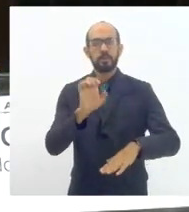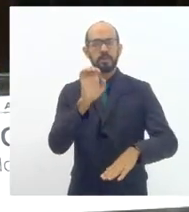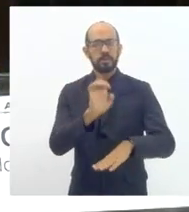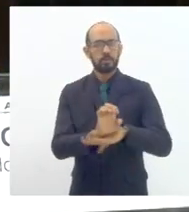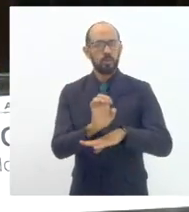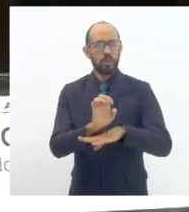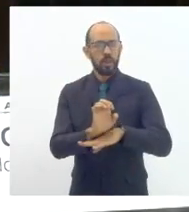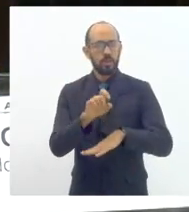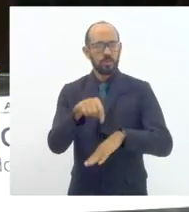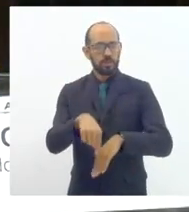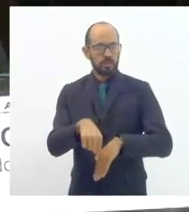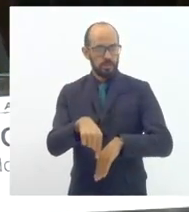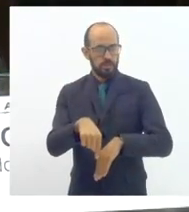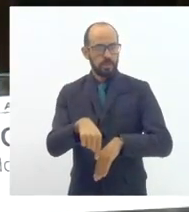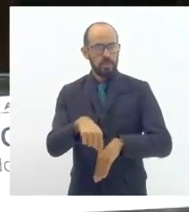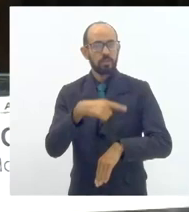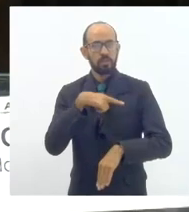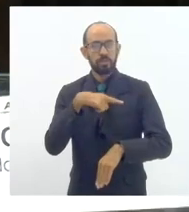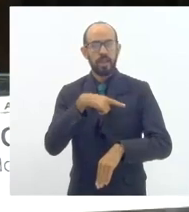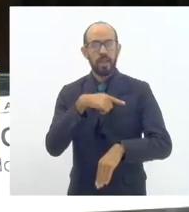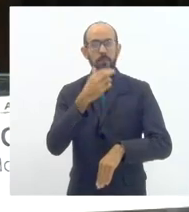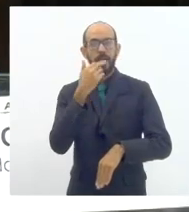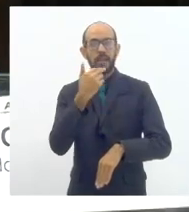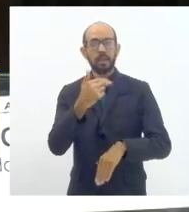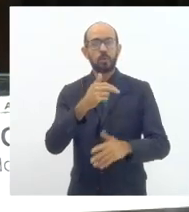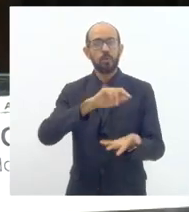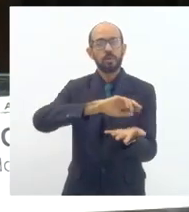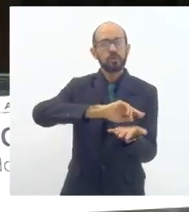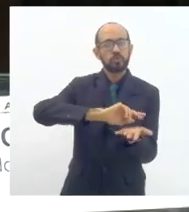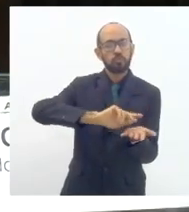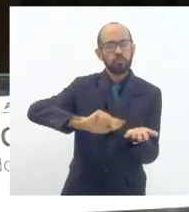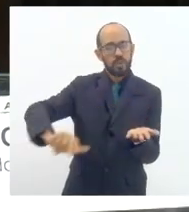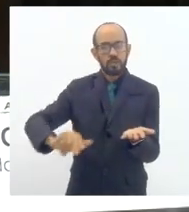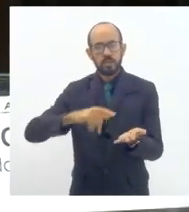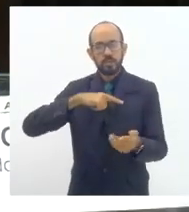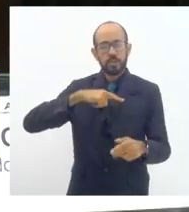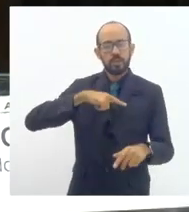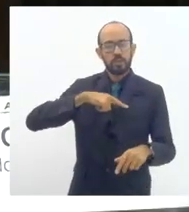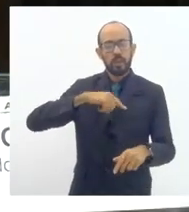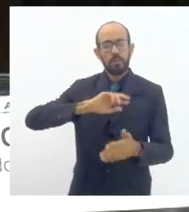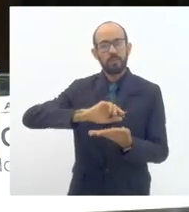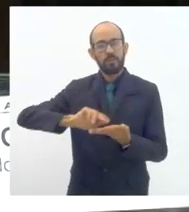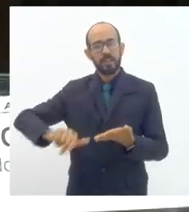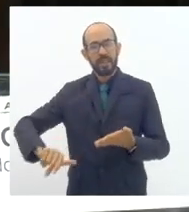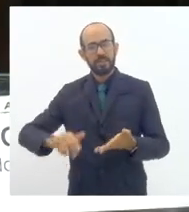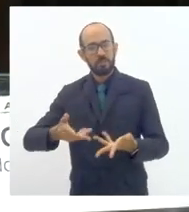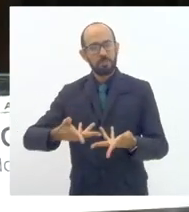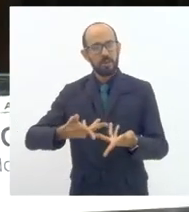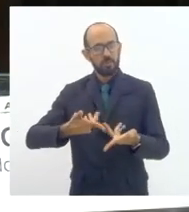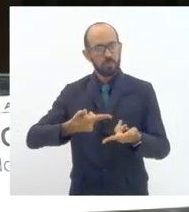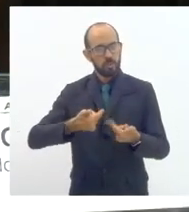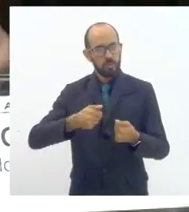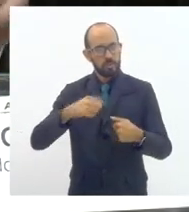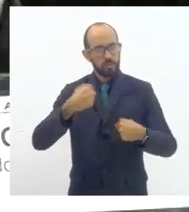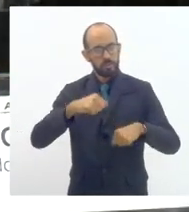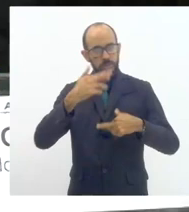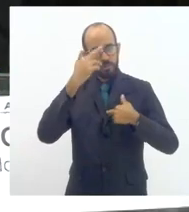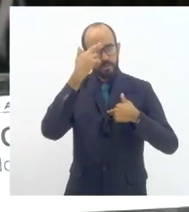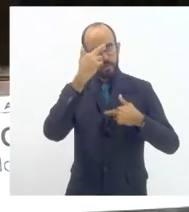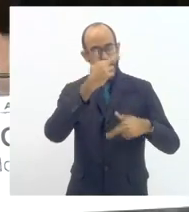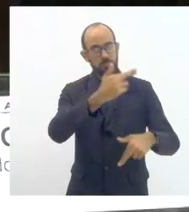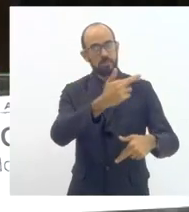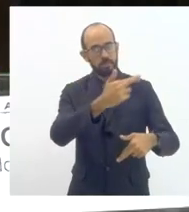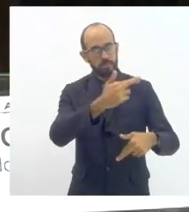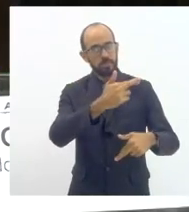sotaque, que esse estado tem uma diversidade incrível e que essa diversidade deve ser respeitada com as